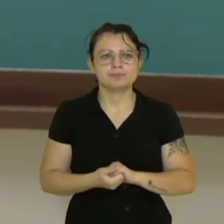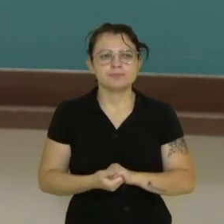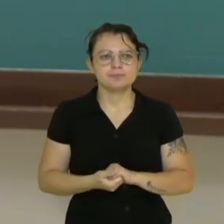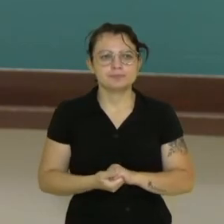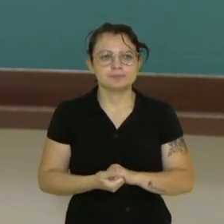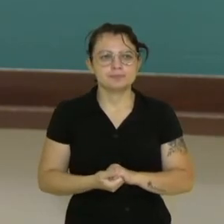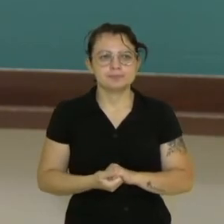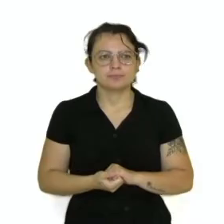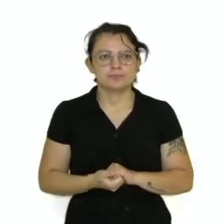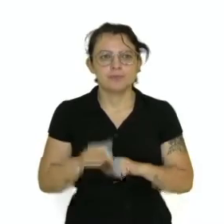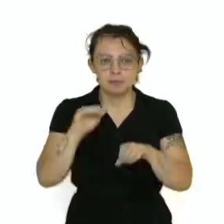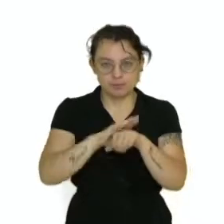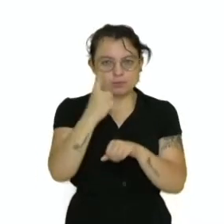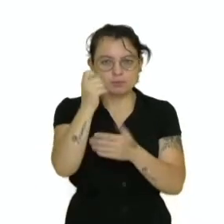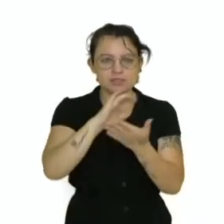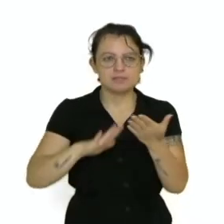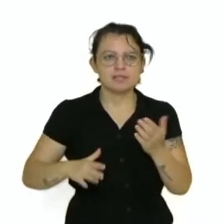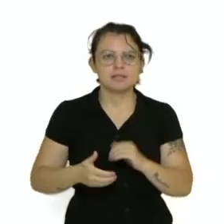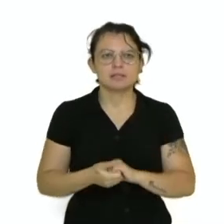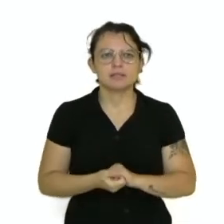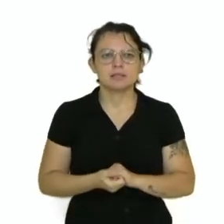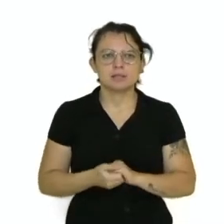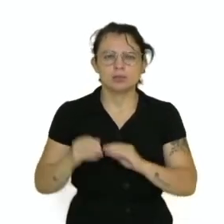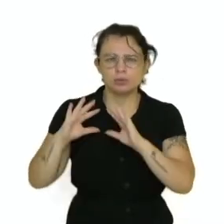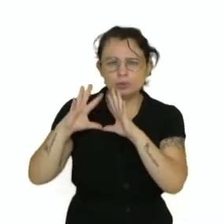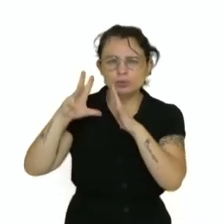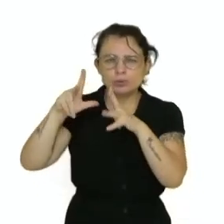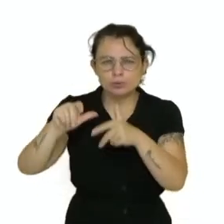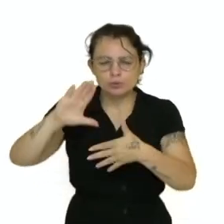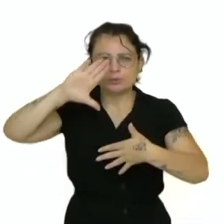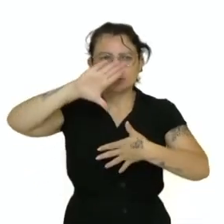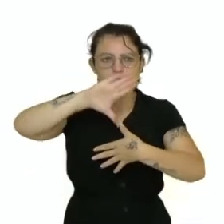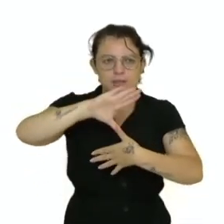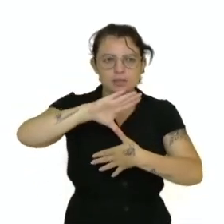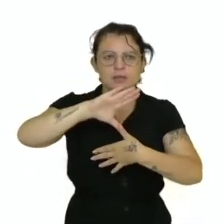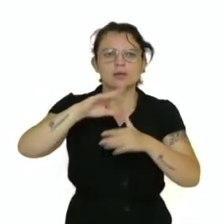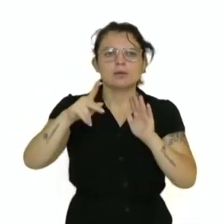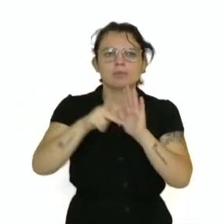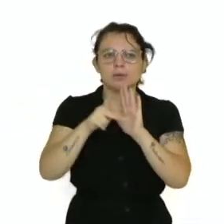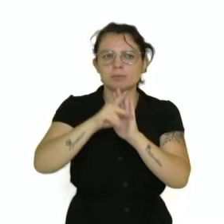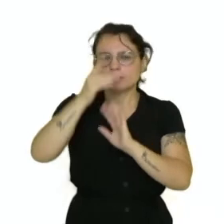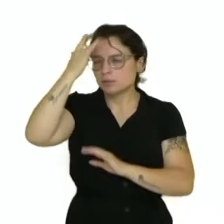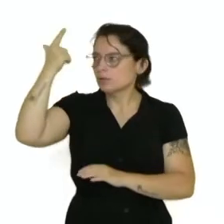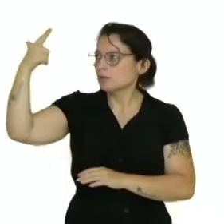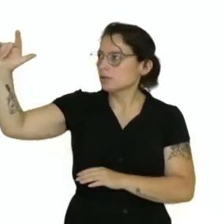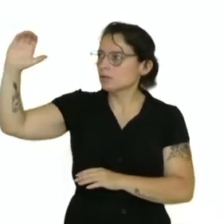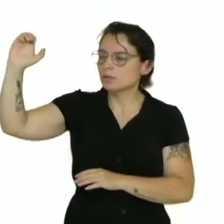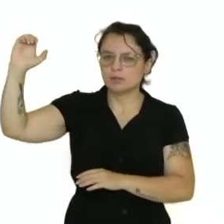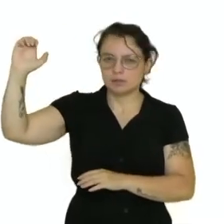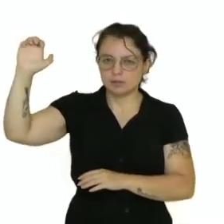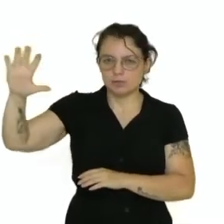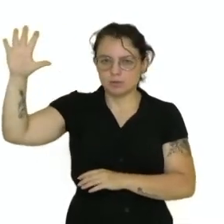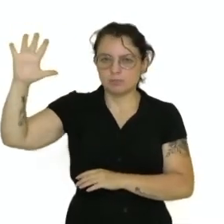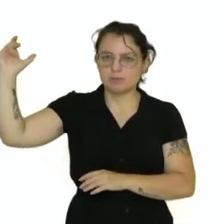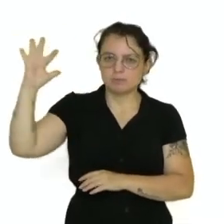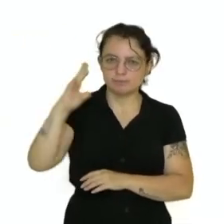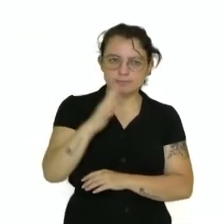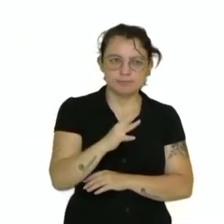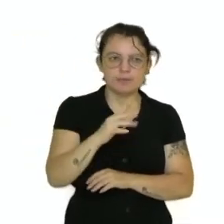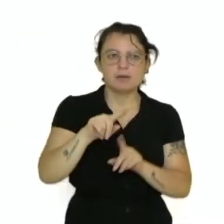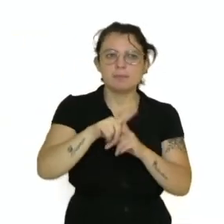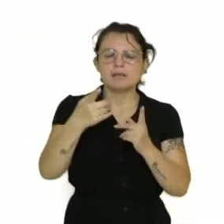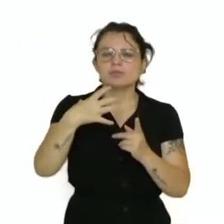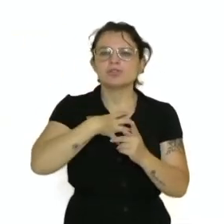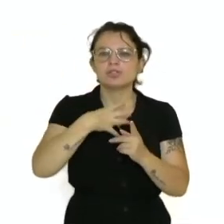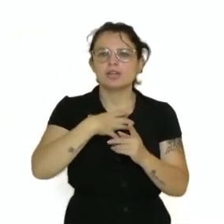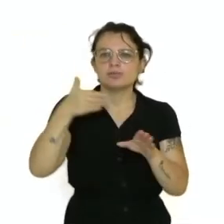Vamos para mais uma atividade. Por mais que todo o continente americano tenha sido colonizado por países europeus, o processo de colonização foi diferente